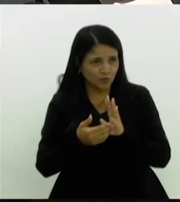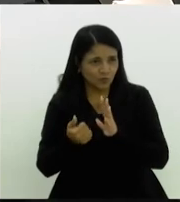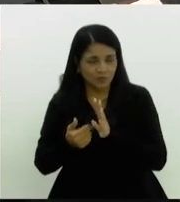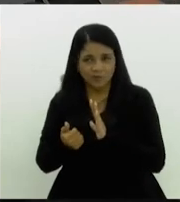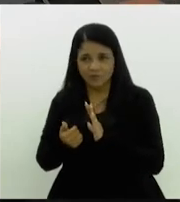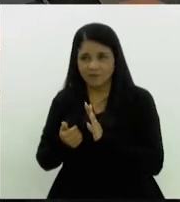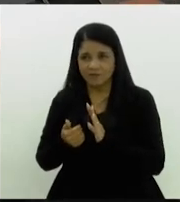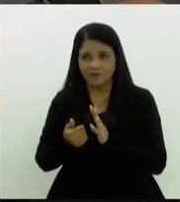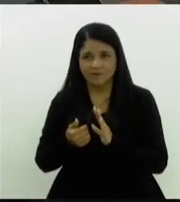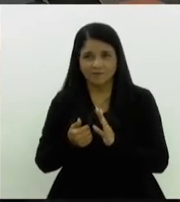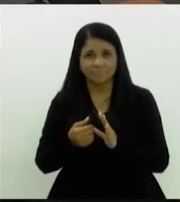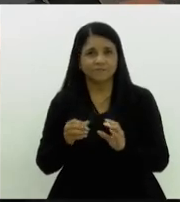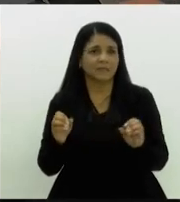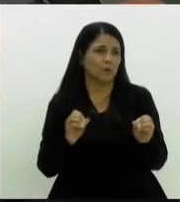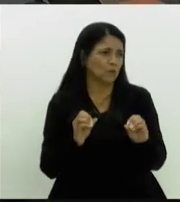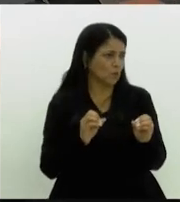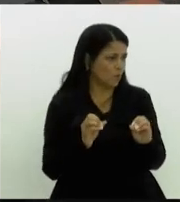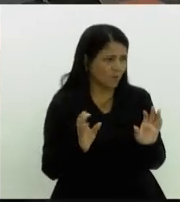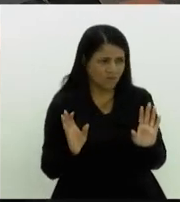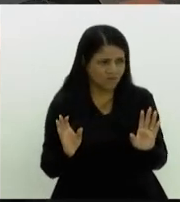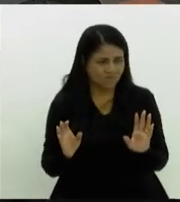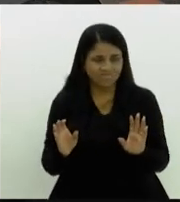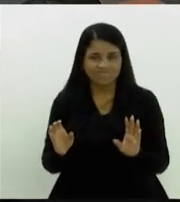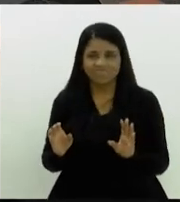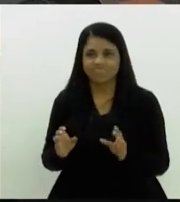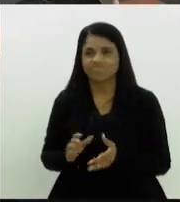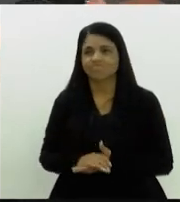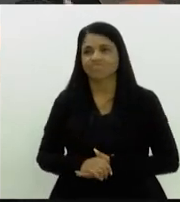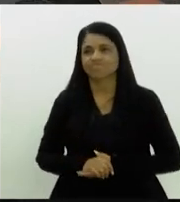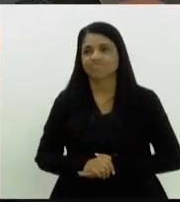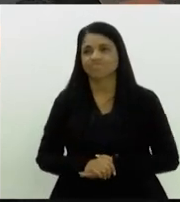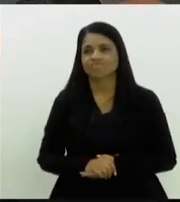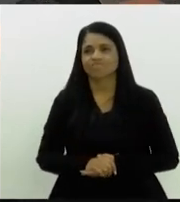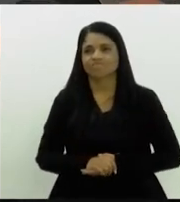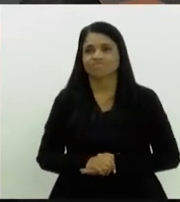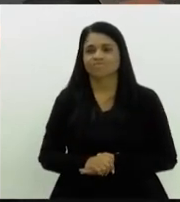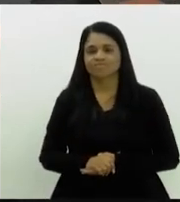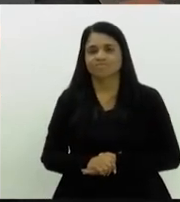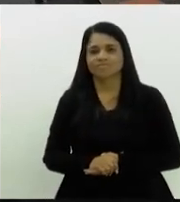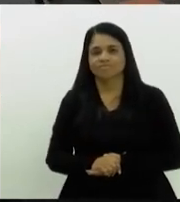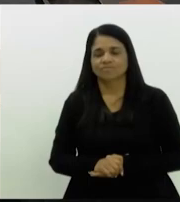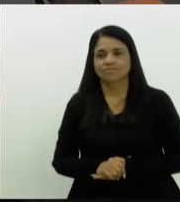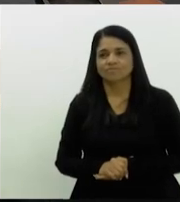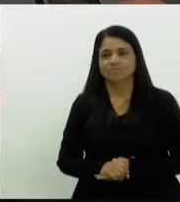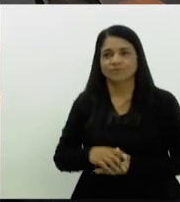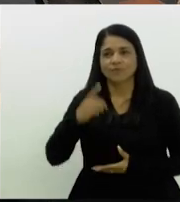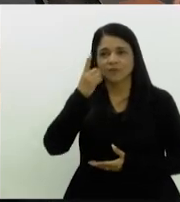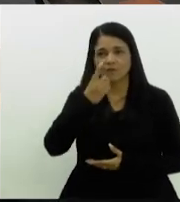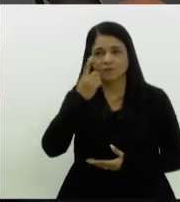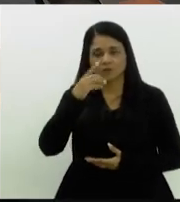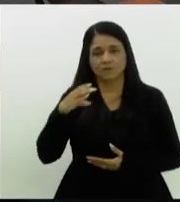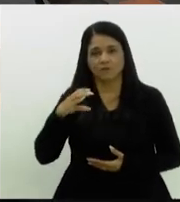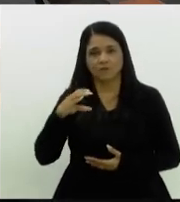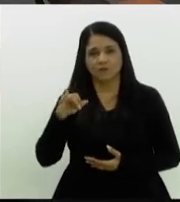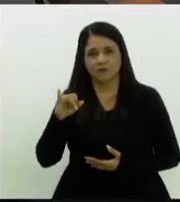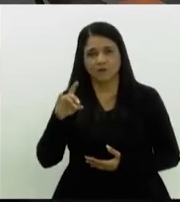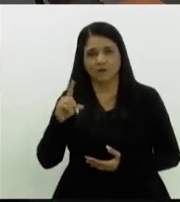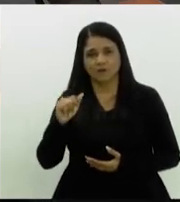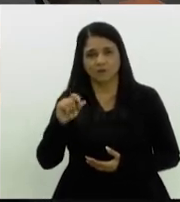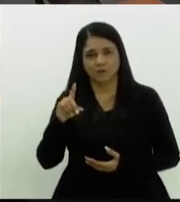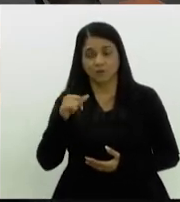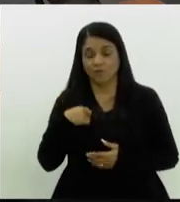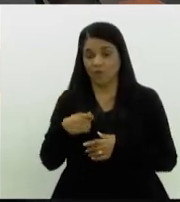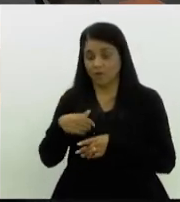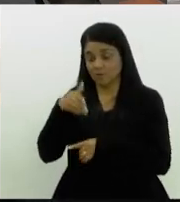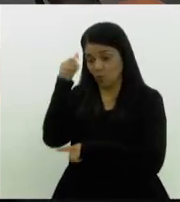Não. Ainda não? Deputado Caiado, eu vou me hospedar no hotel para tratar